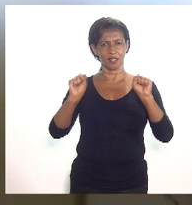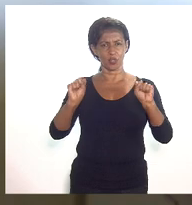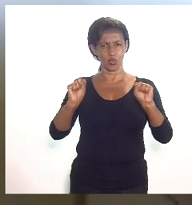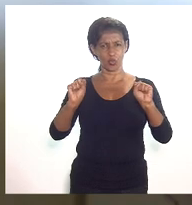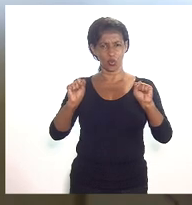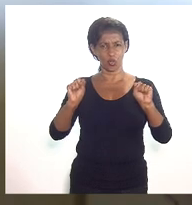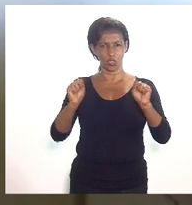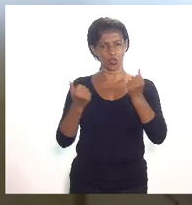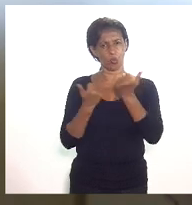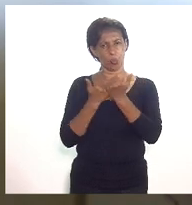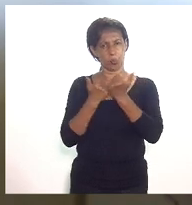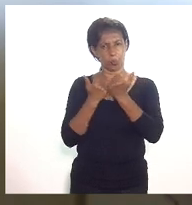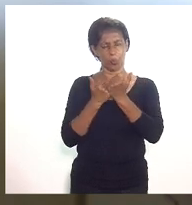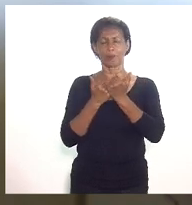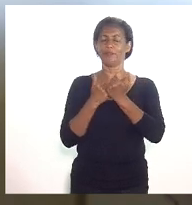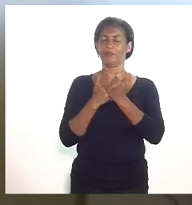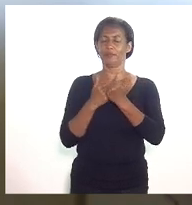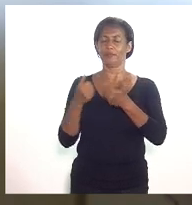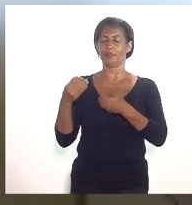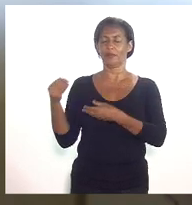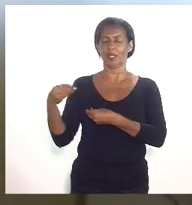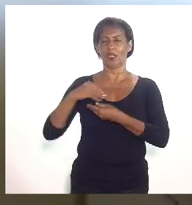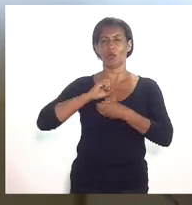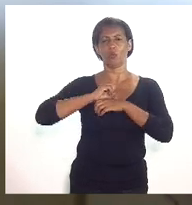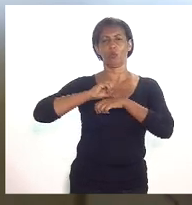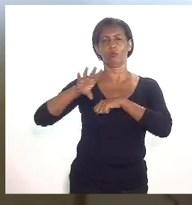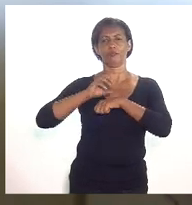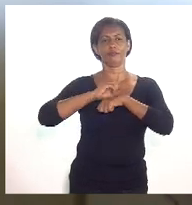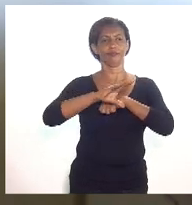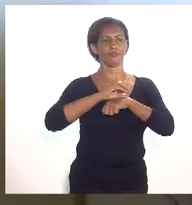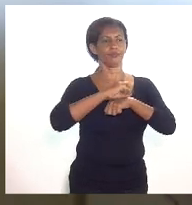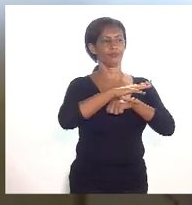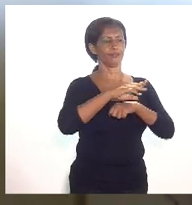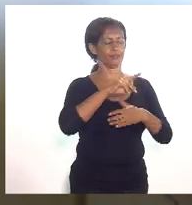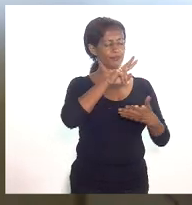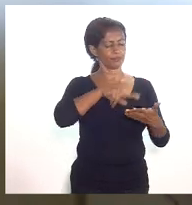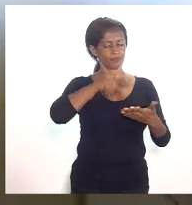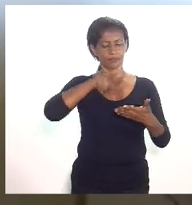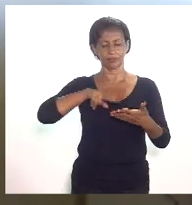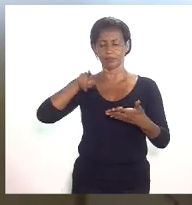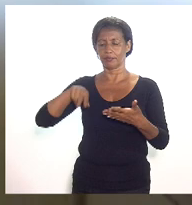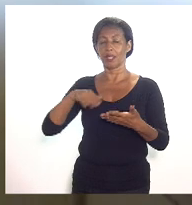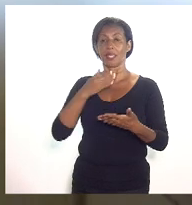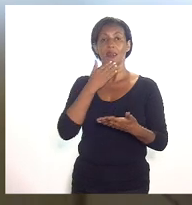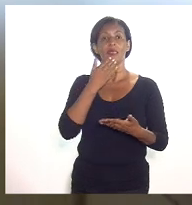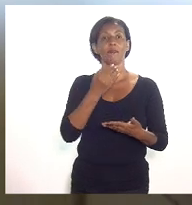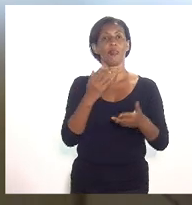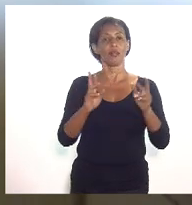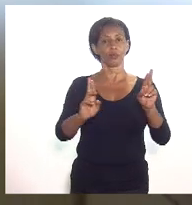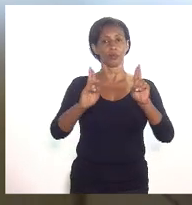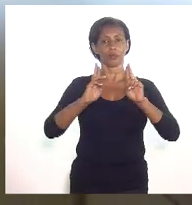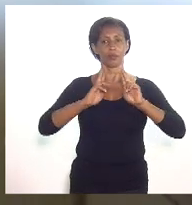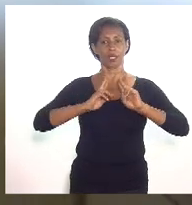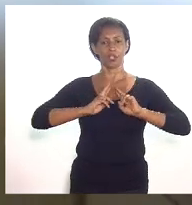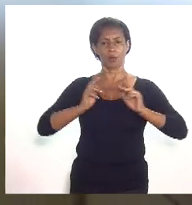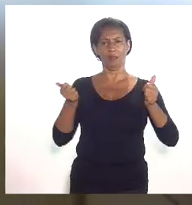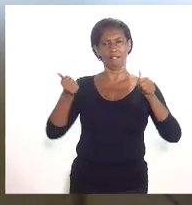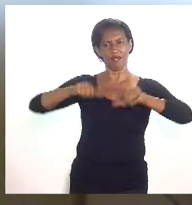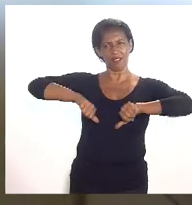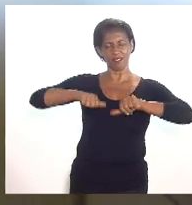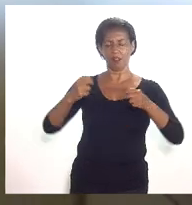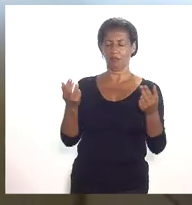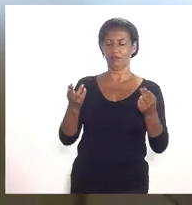exigência que me devolva as suas análises no sábado, até meio-dia. No